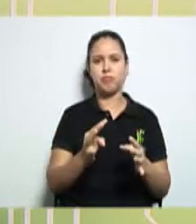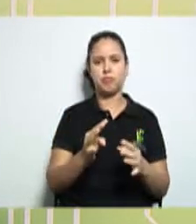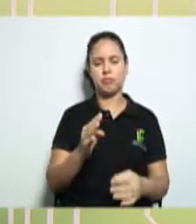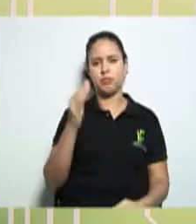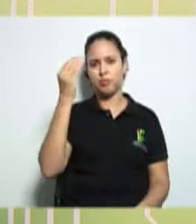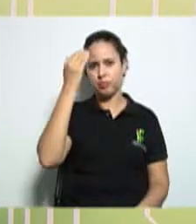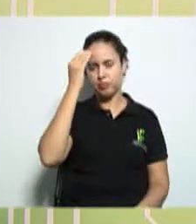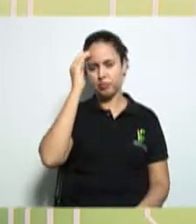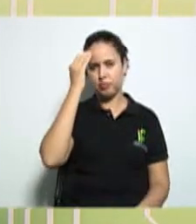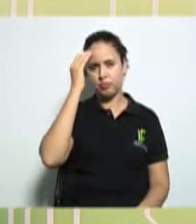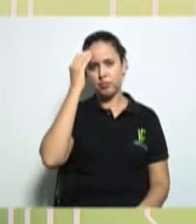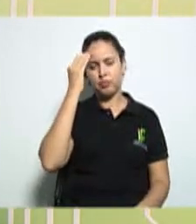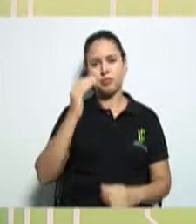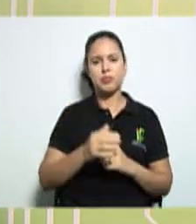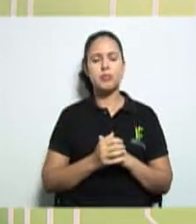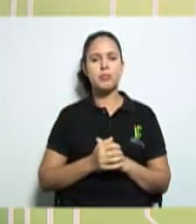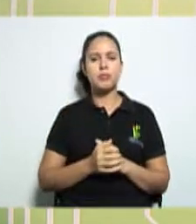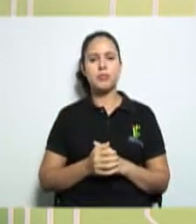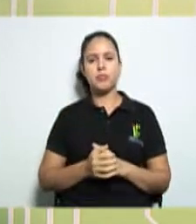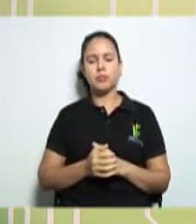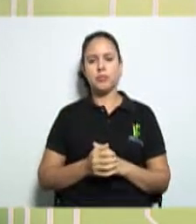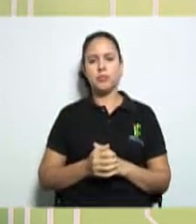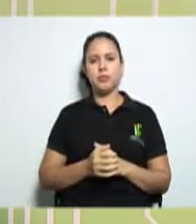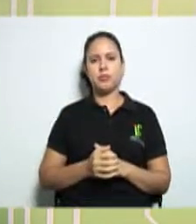relação a